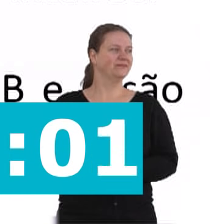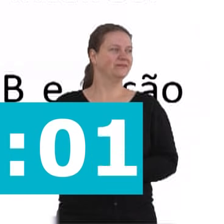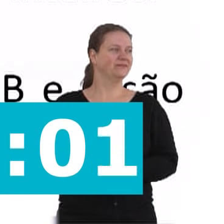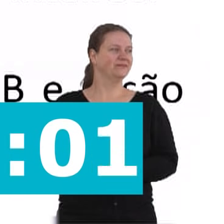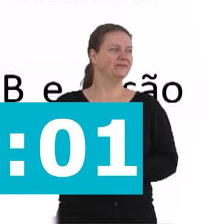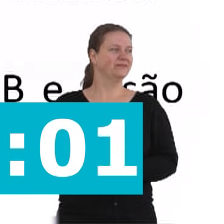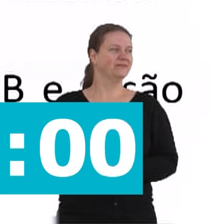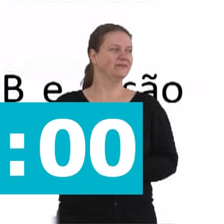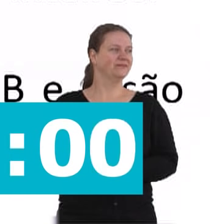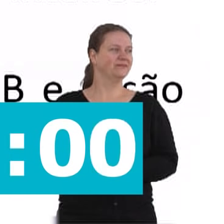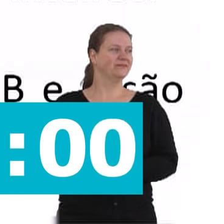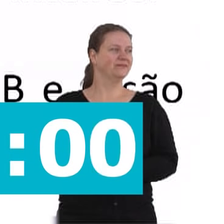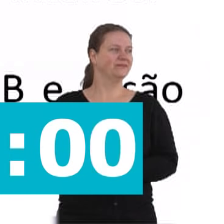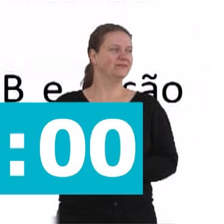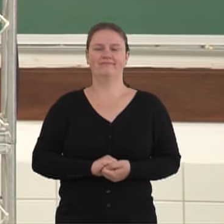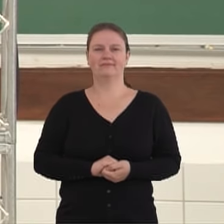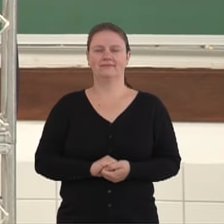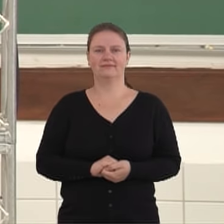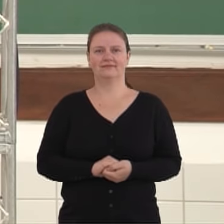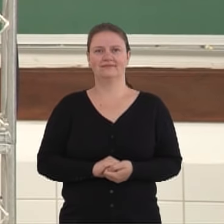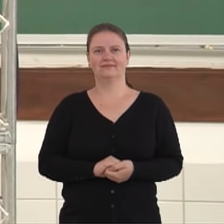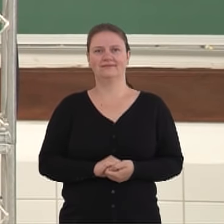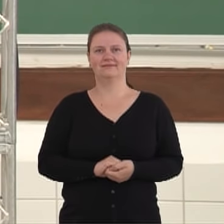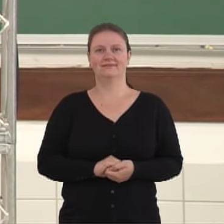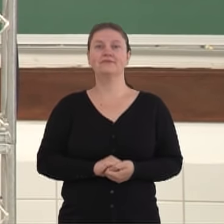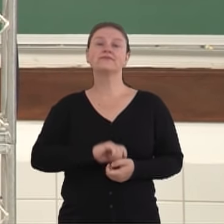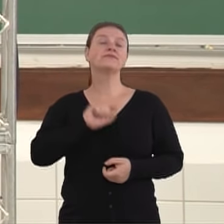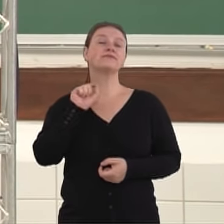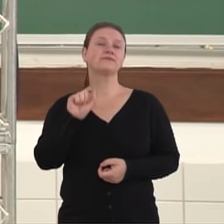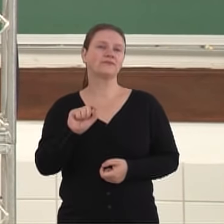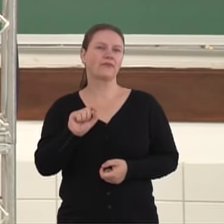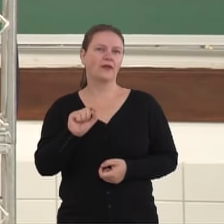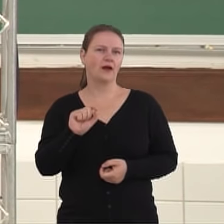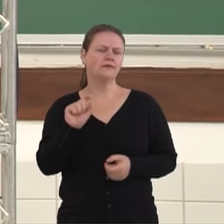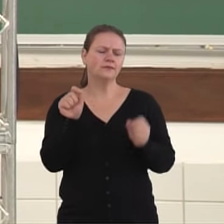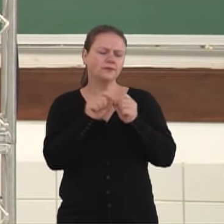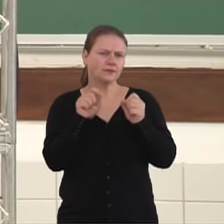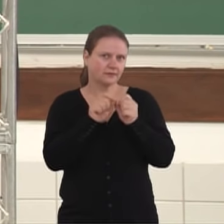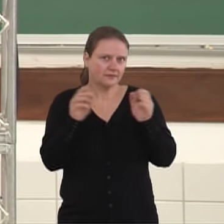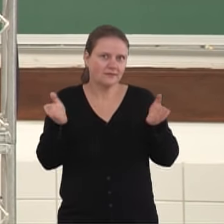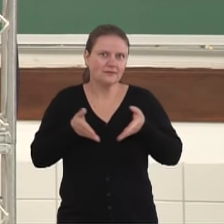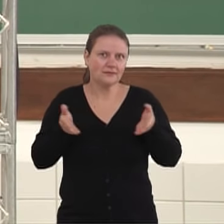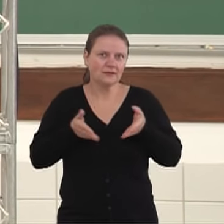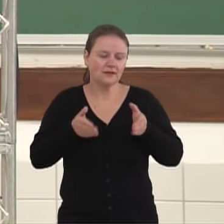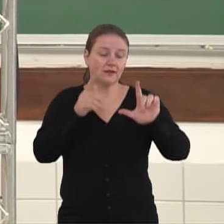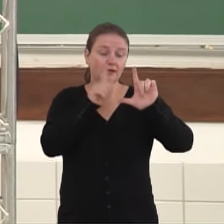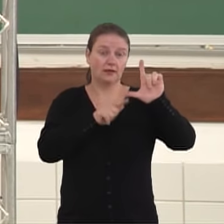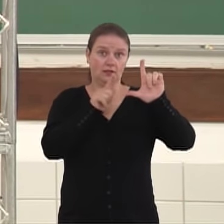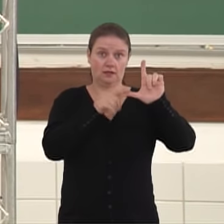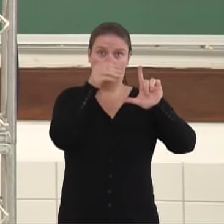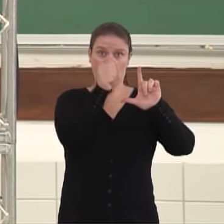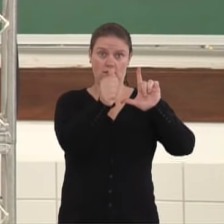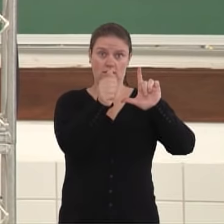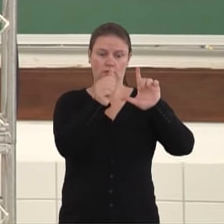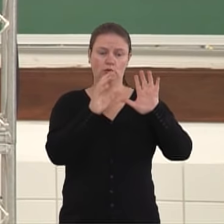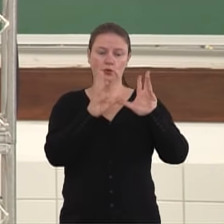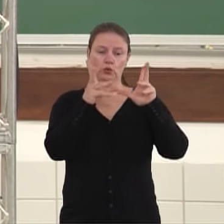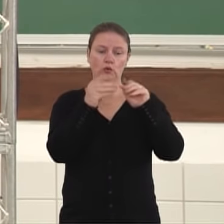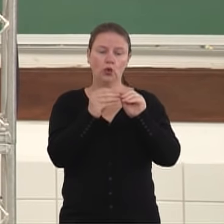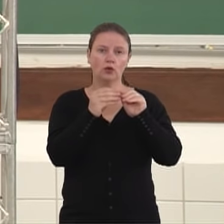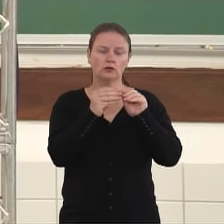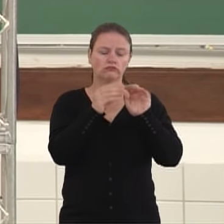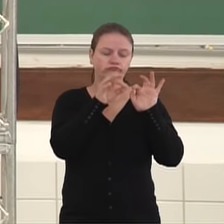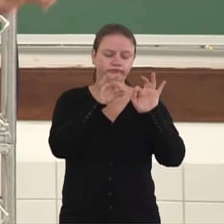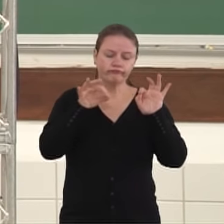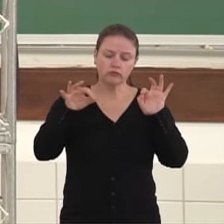Então, vamos resolver. A letra A, todos os pontos pertencem ao